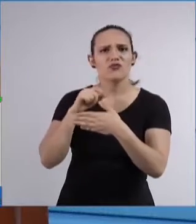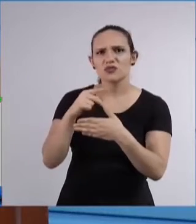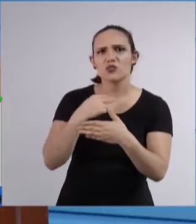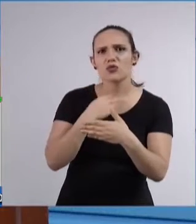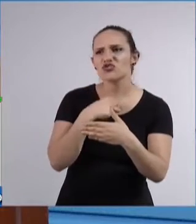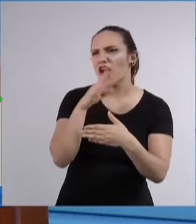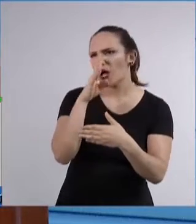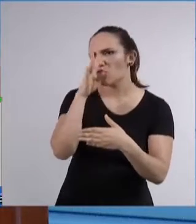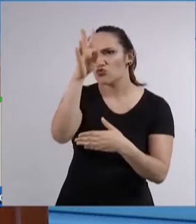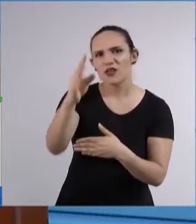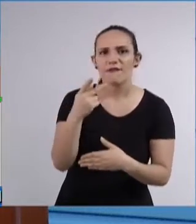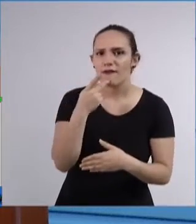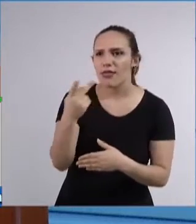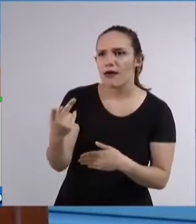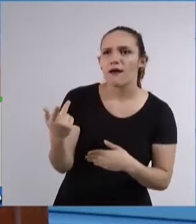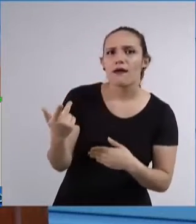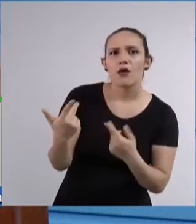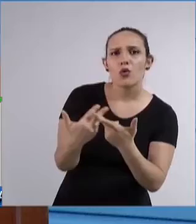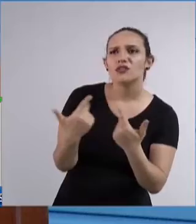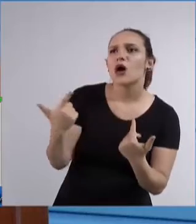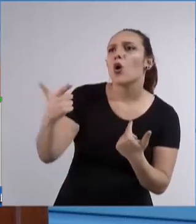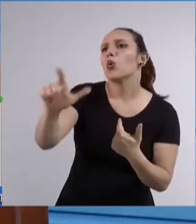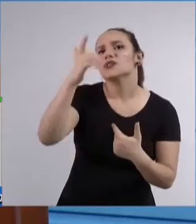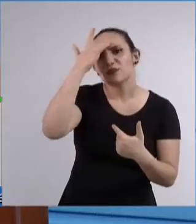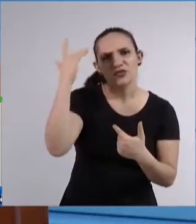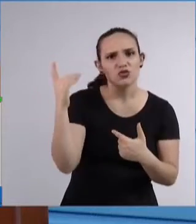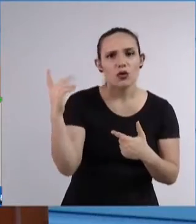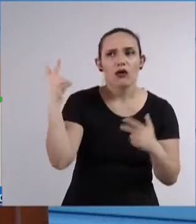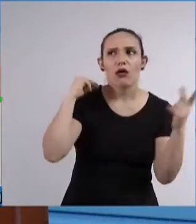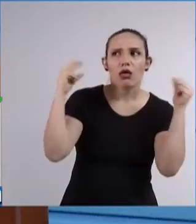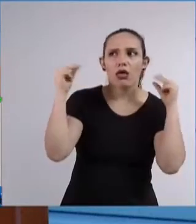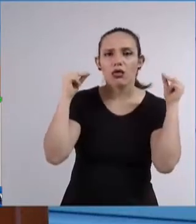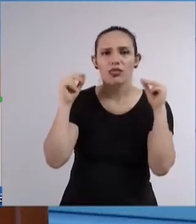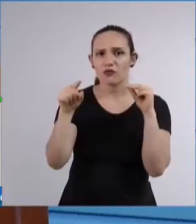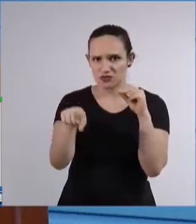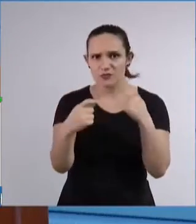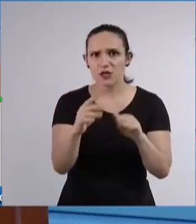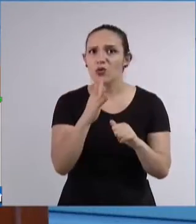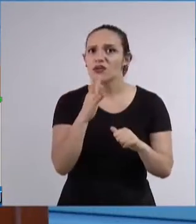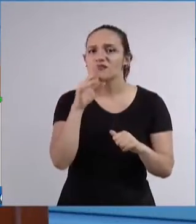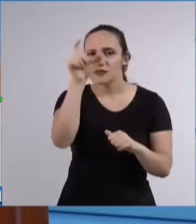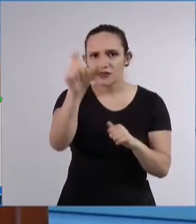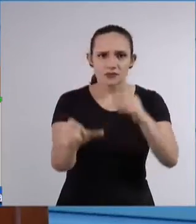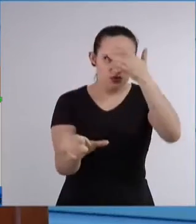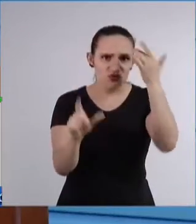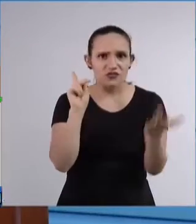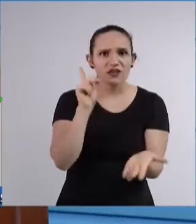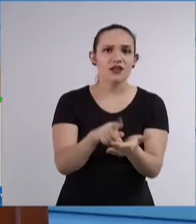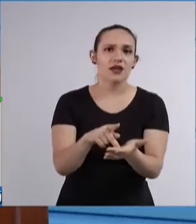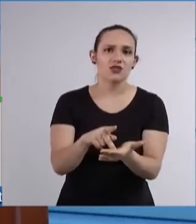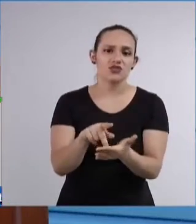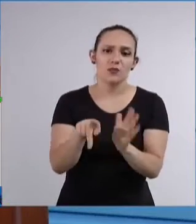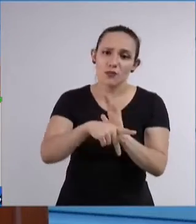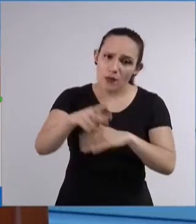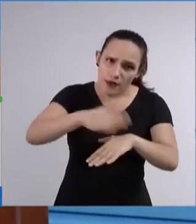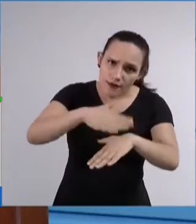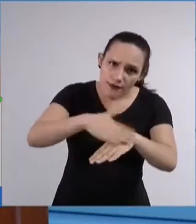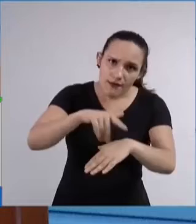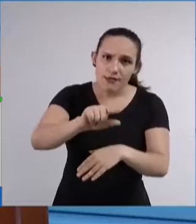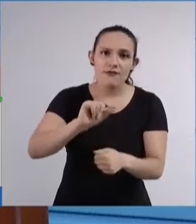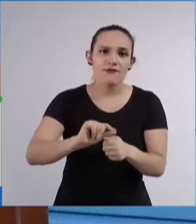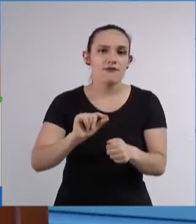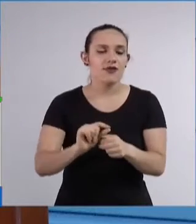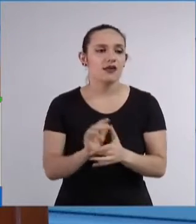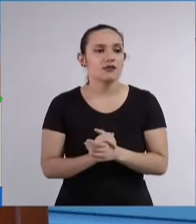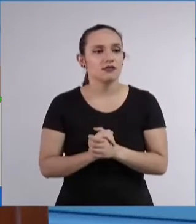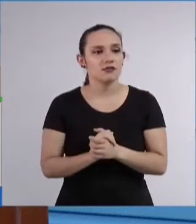homem pela história que querem construir dele. O homem tem que ser julgado pela história que ele construiu. E essa é a grande verdade. Portanto, é com